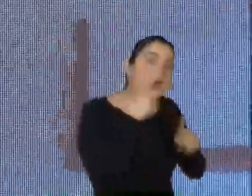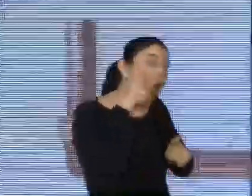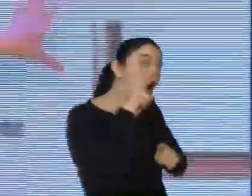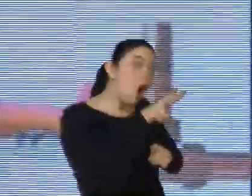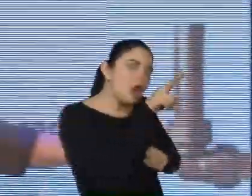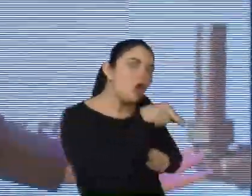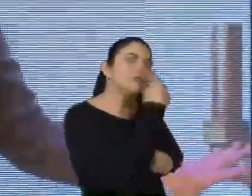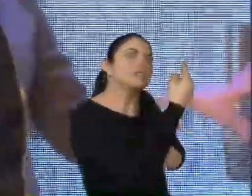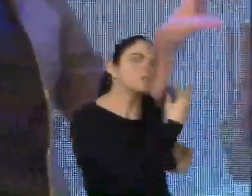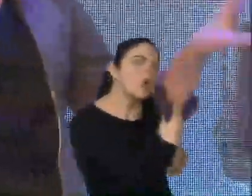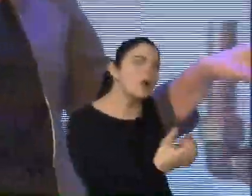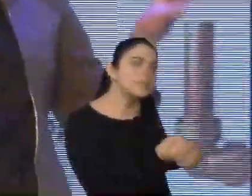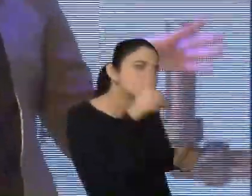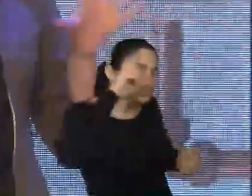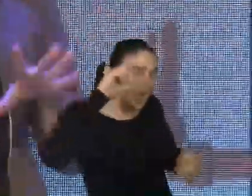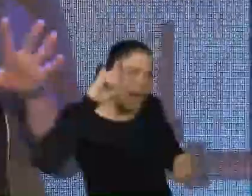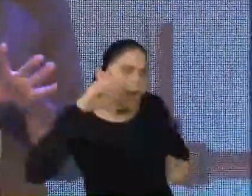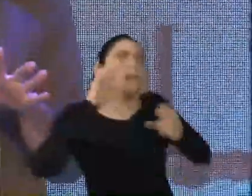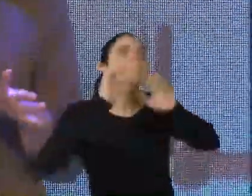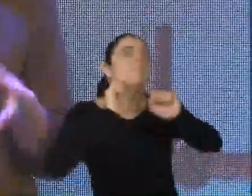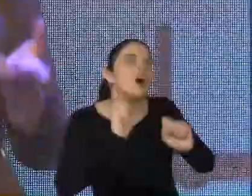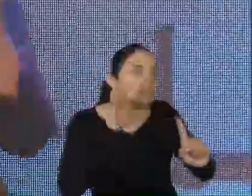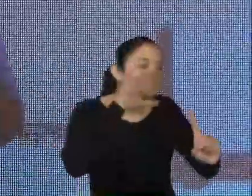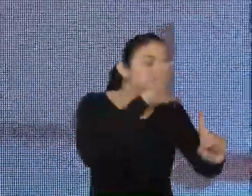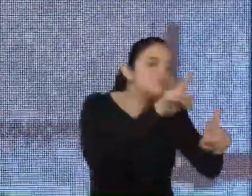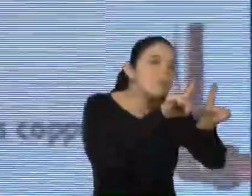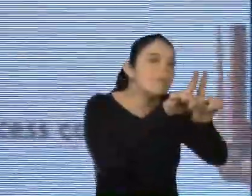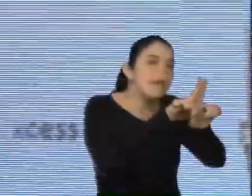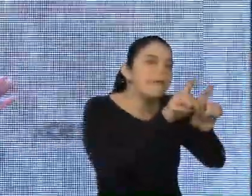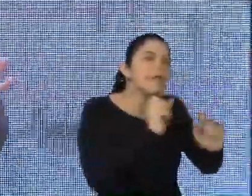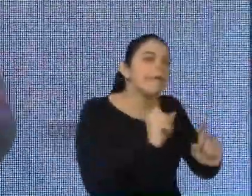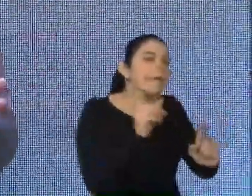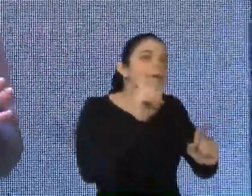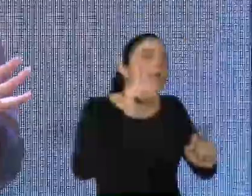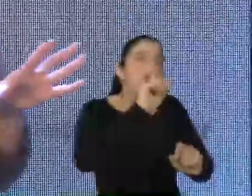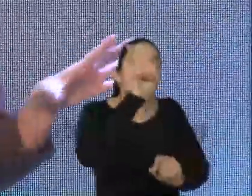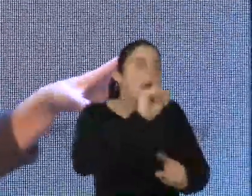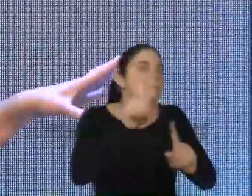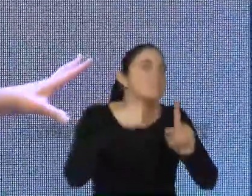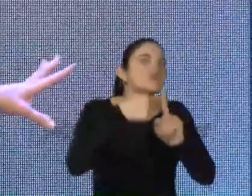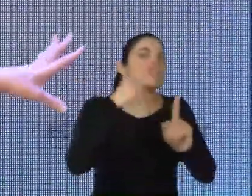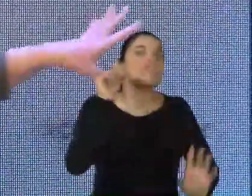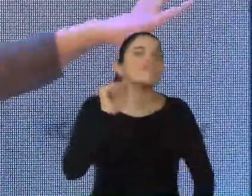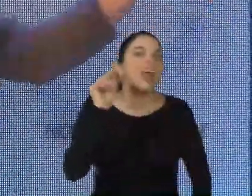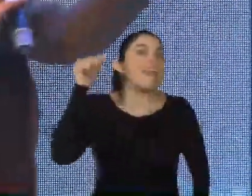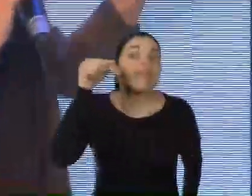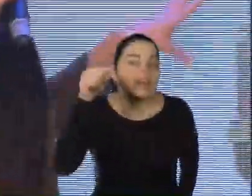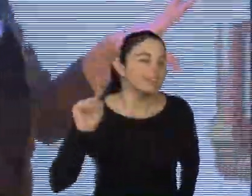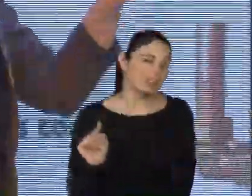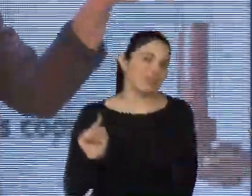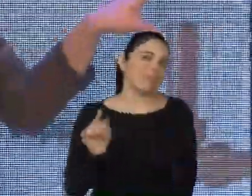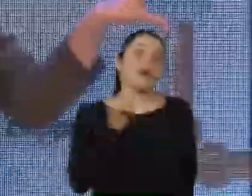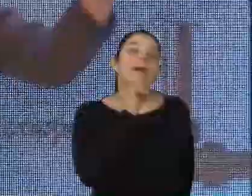outras coisas aqui na rotina que também podem ter influência que não é positiva no dia a dia. Então, alguns